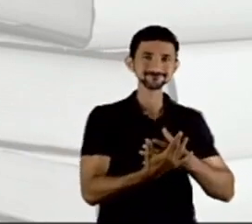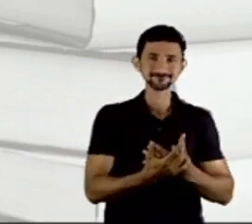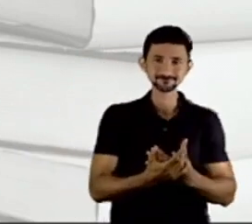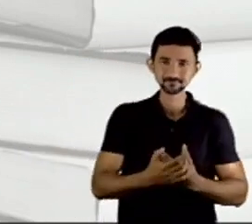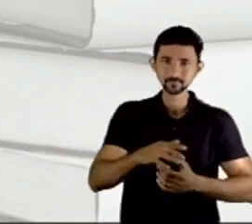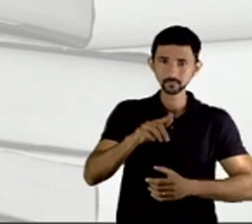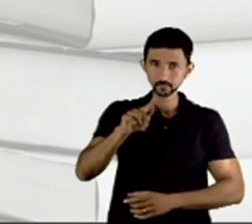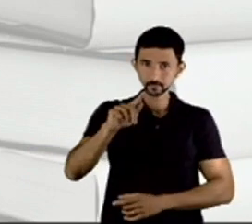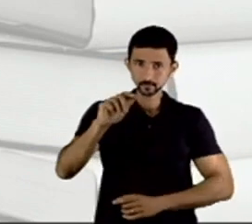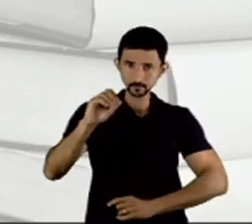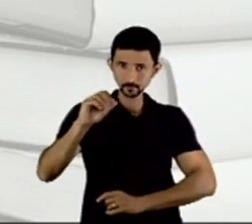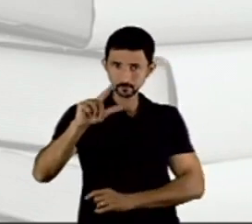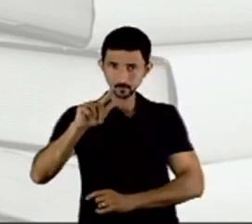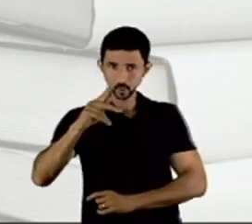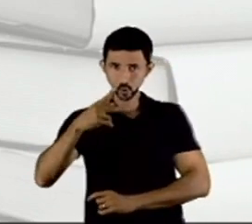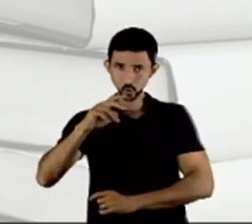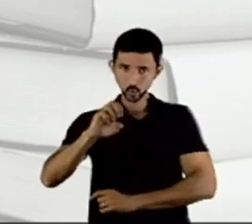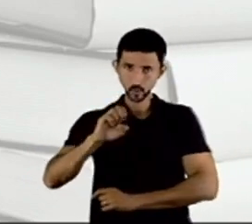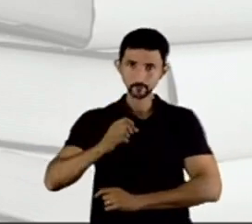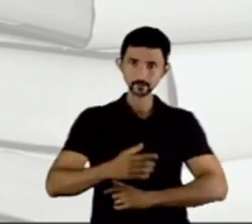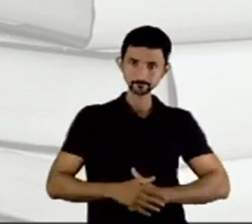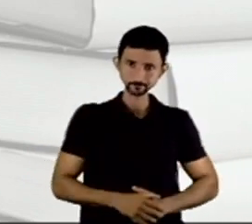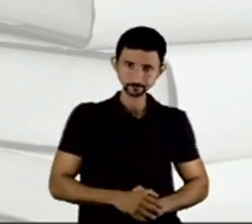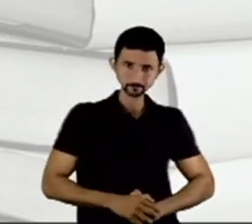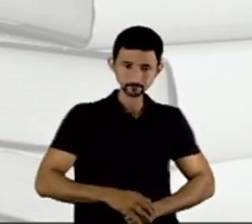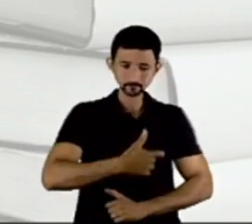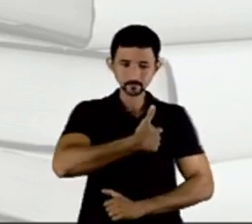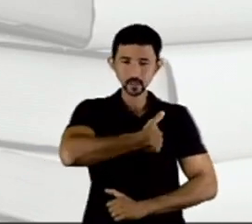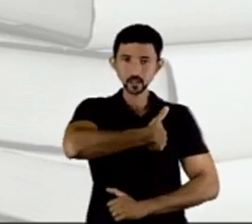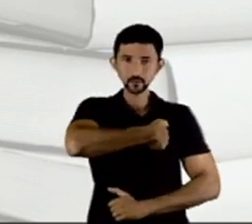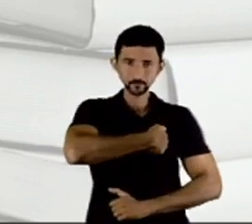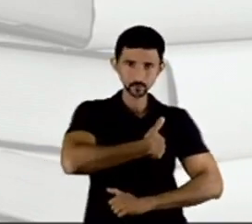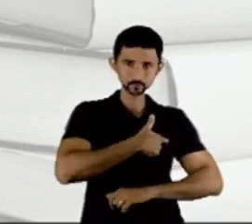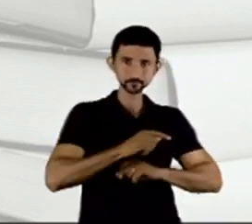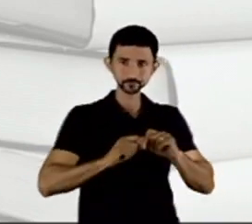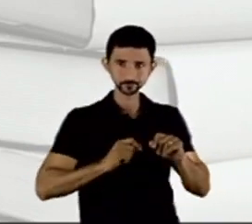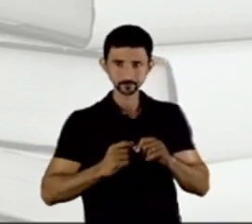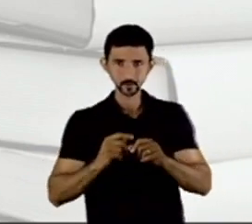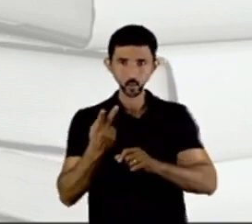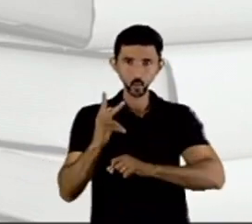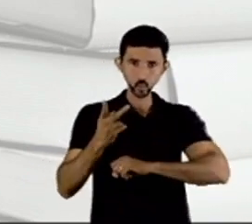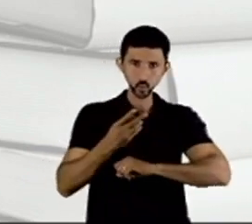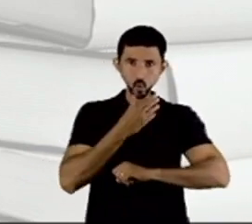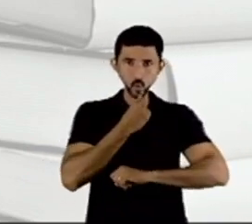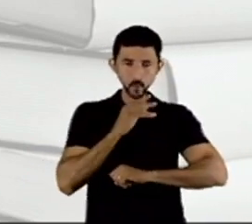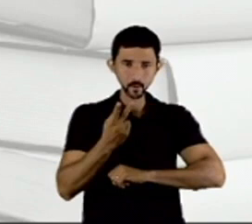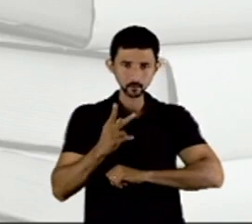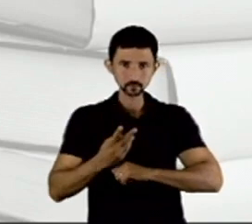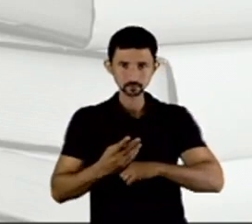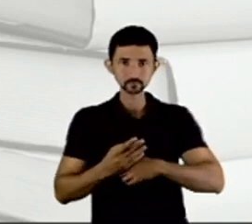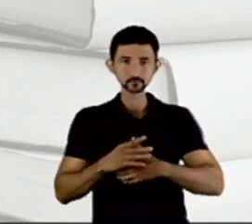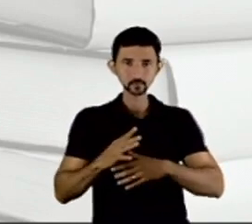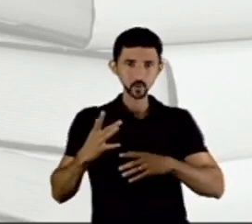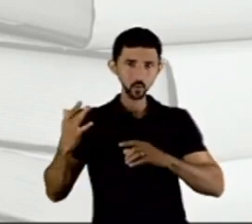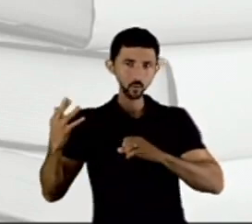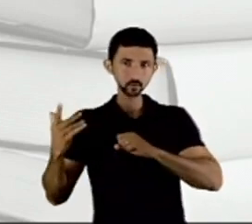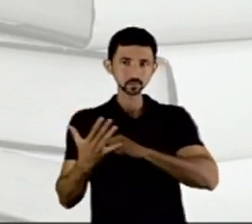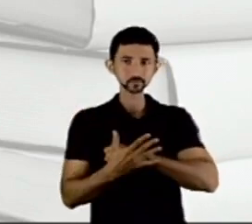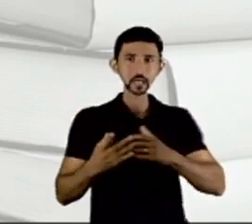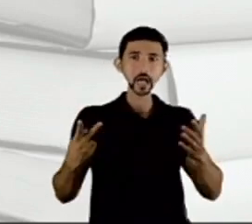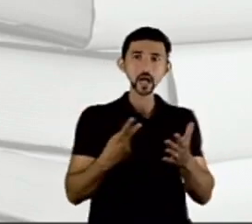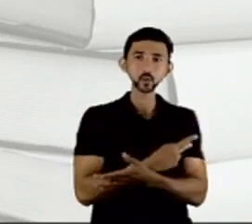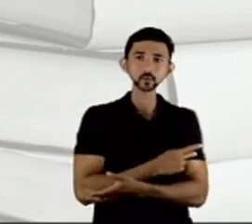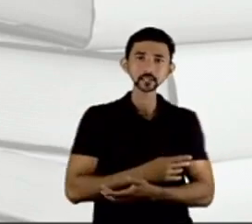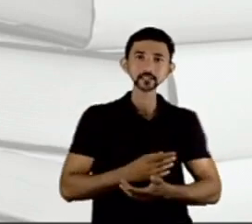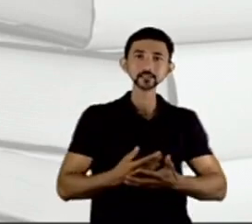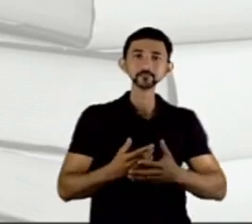foi articulado por Getúlio Vargas e Góes Monteiro, ocorre no dia 24